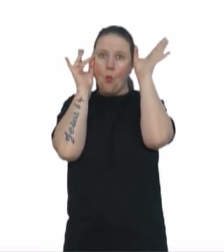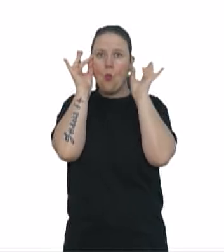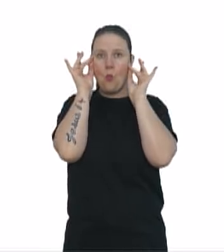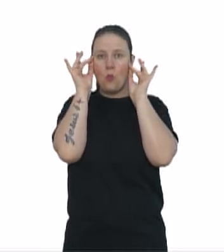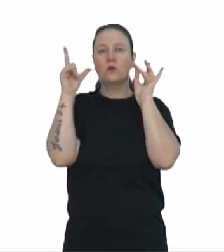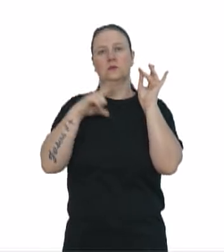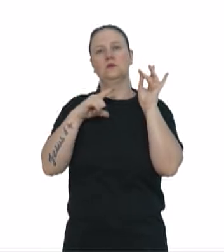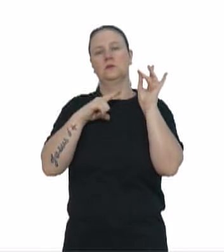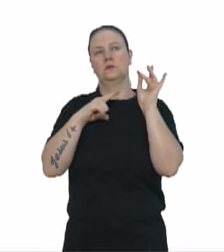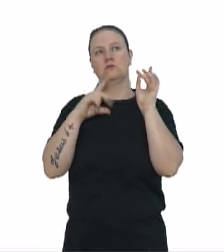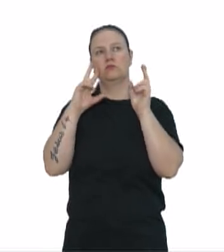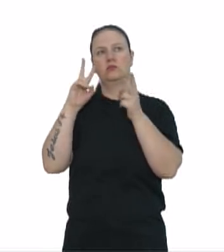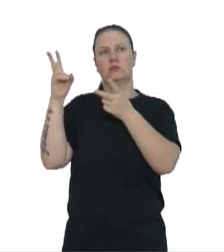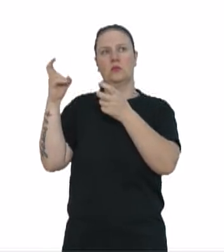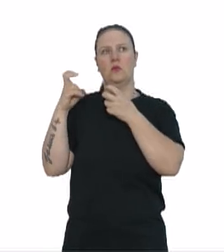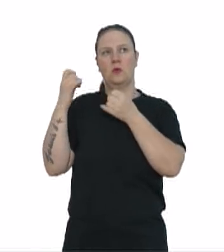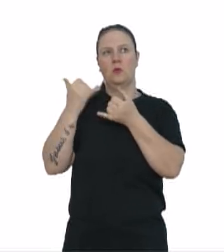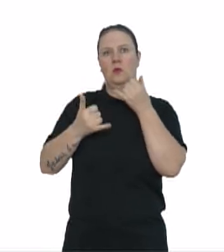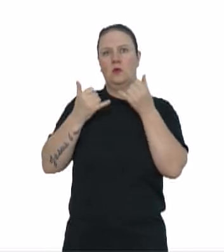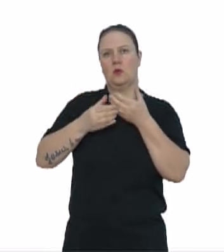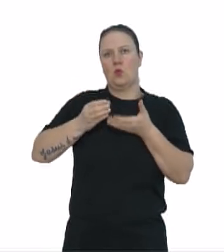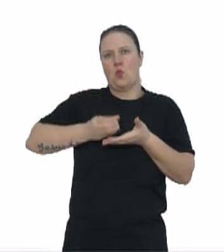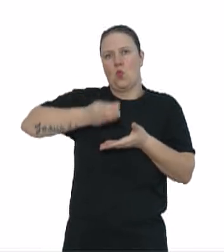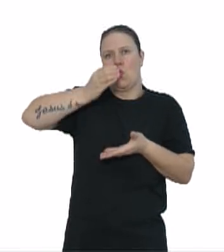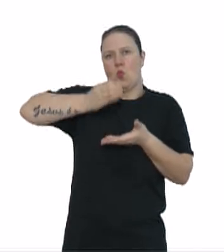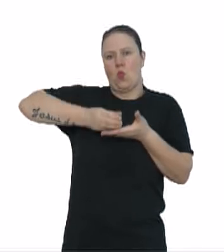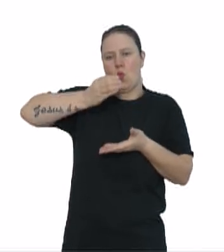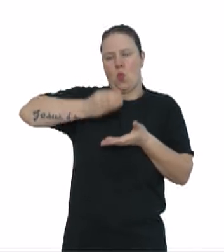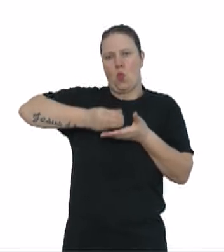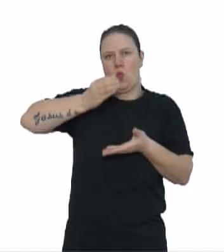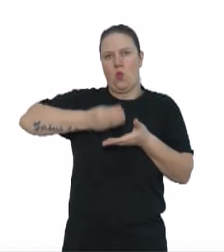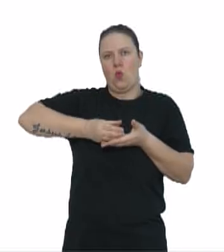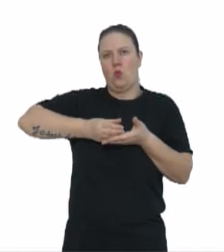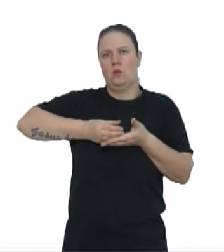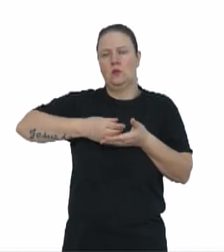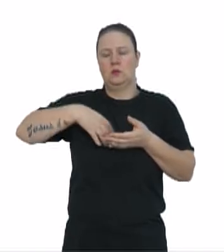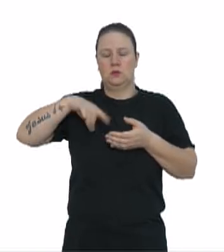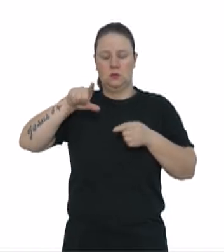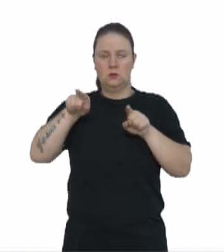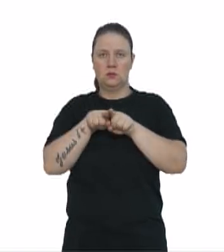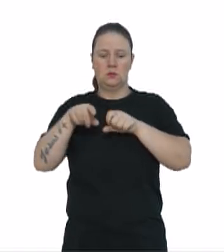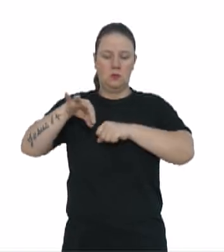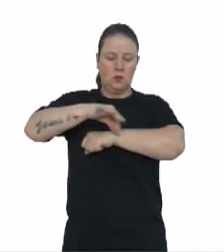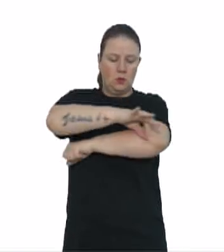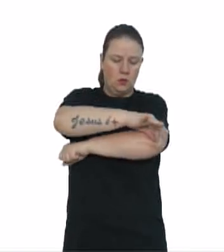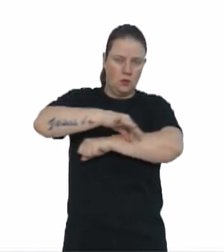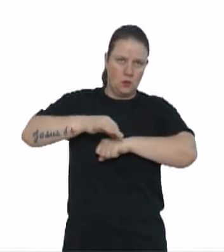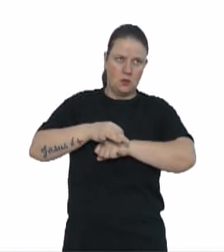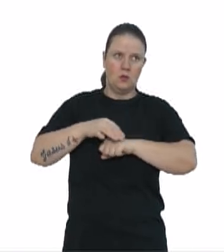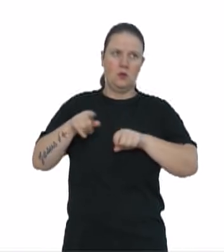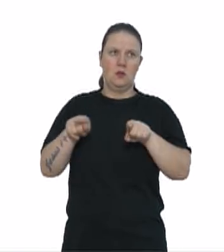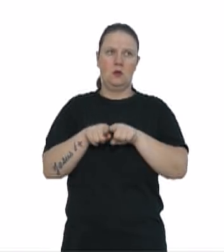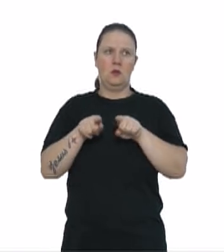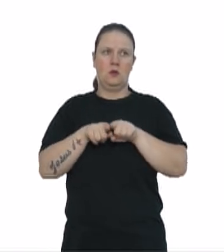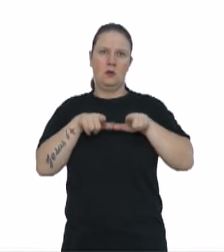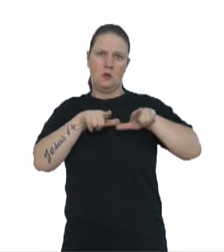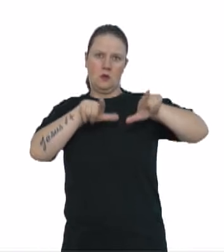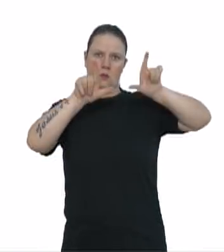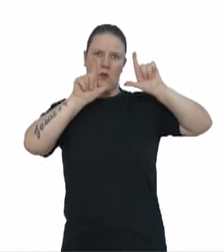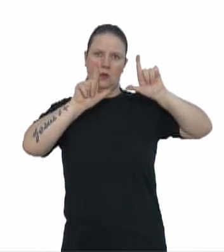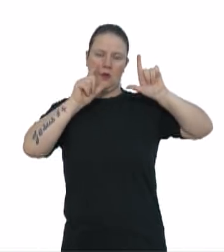Eu vejo algo como um copo de metal, uma régua, uma plaquinha com o número